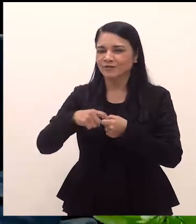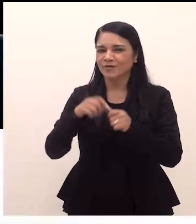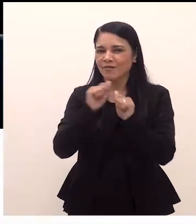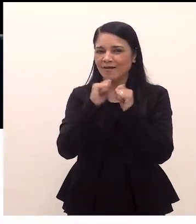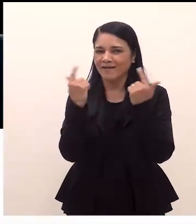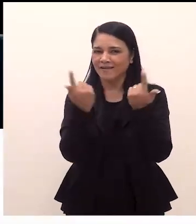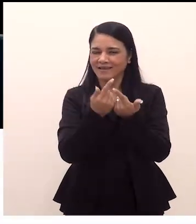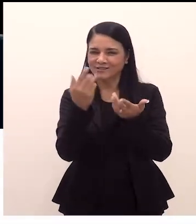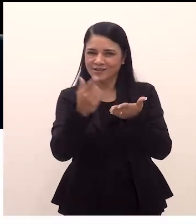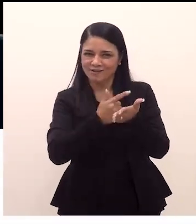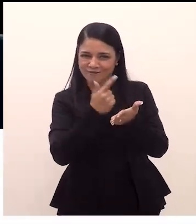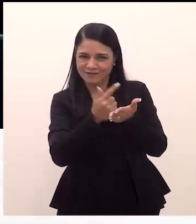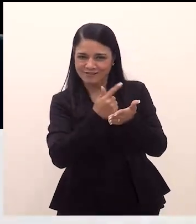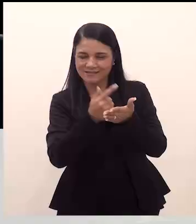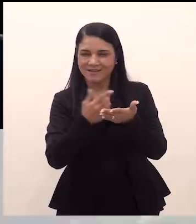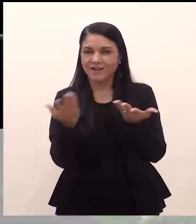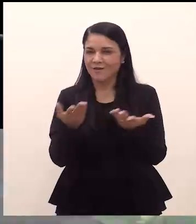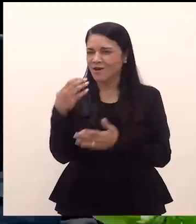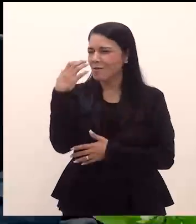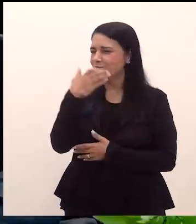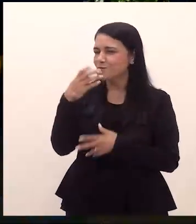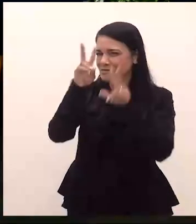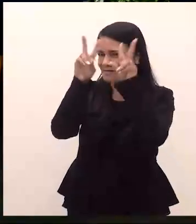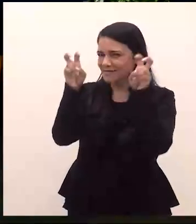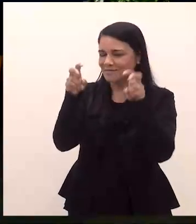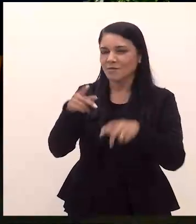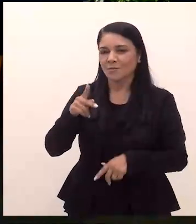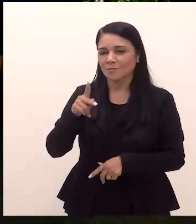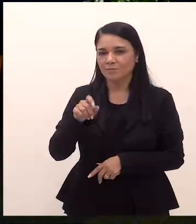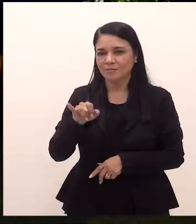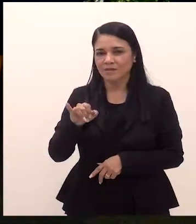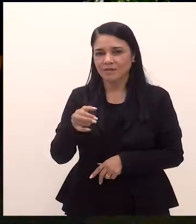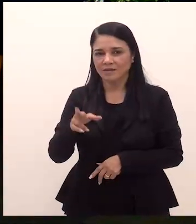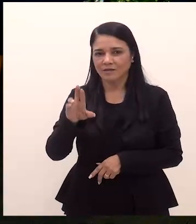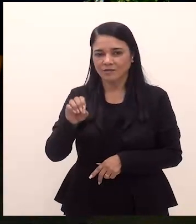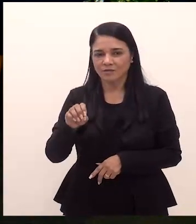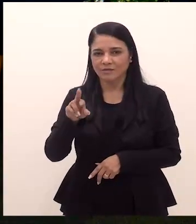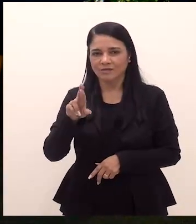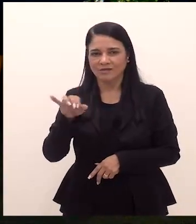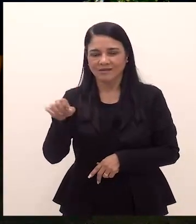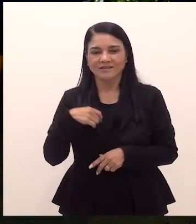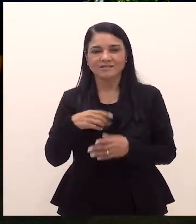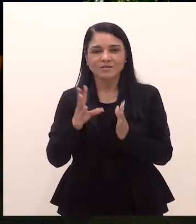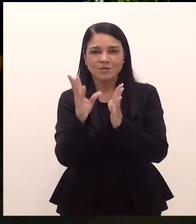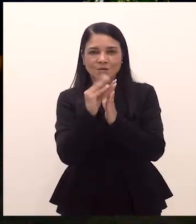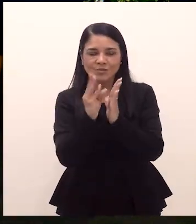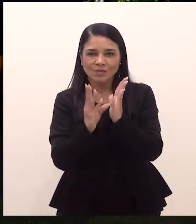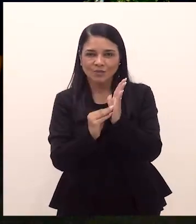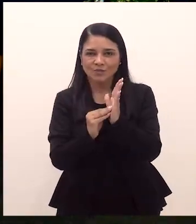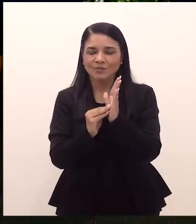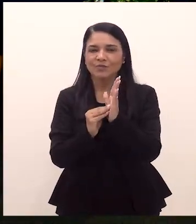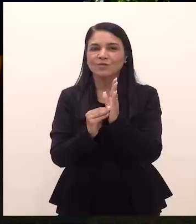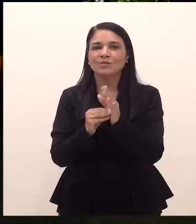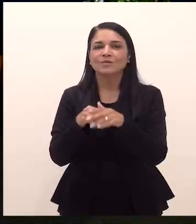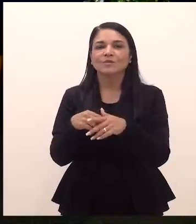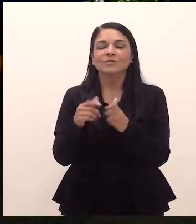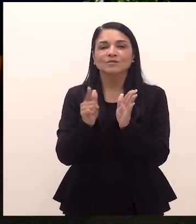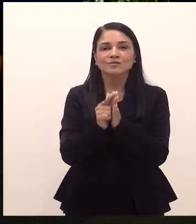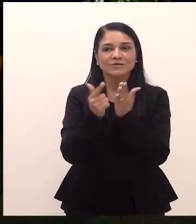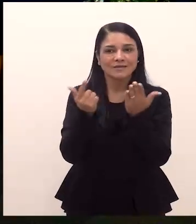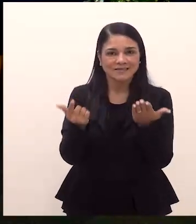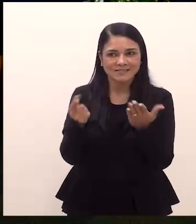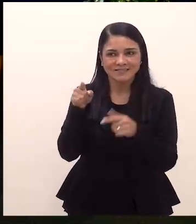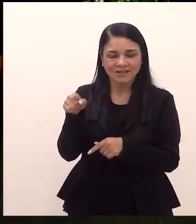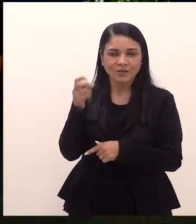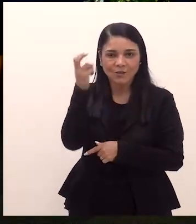De volta com a Alerj Revista e agora a gente vai falar sobre música com ele, Pietro Reis. Criador de conteúdo, jornalista cultural